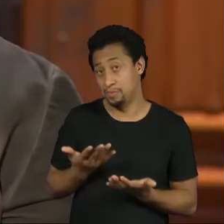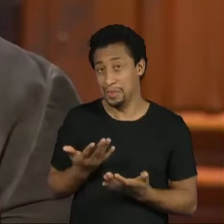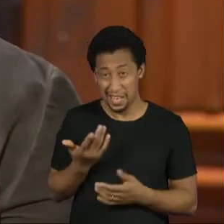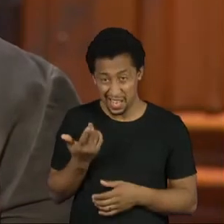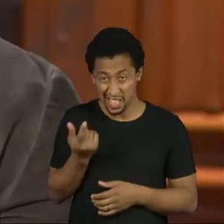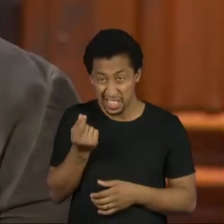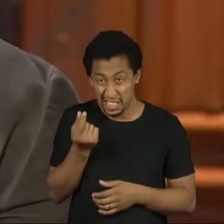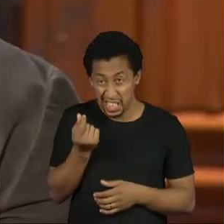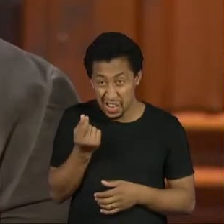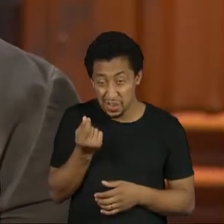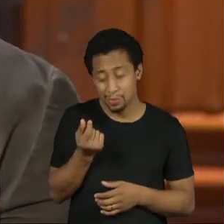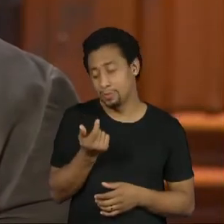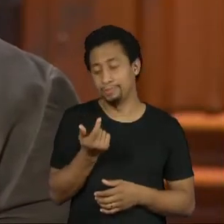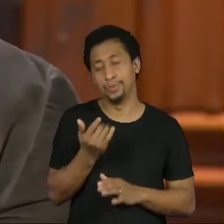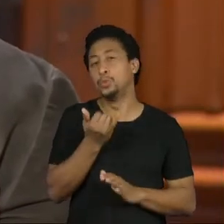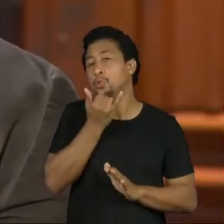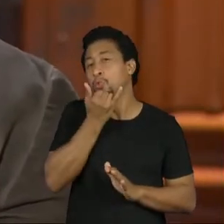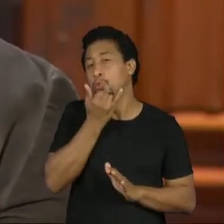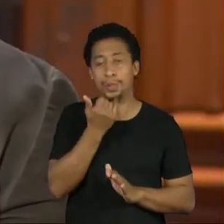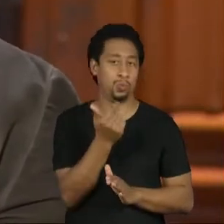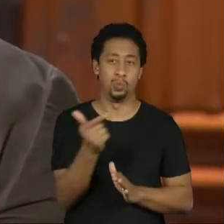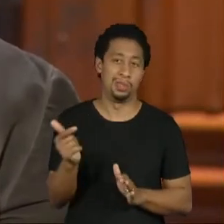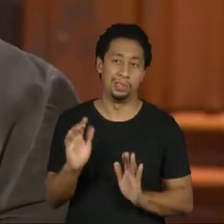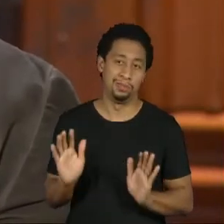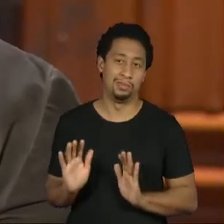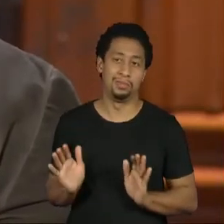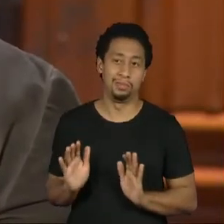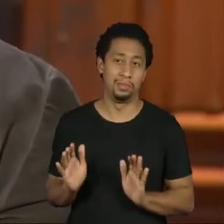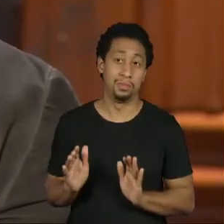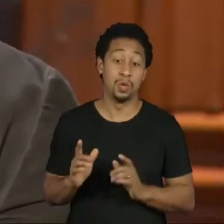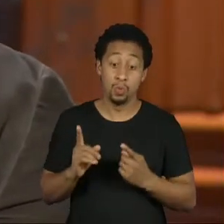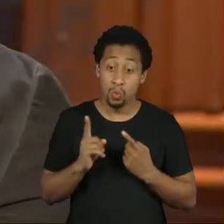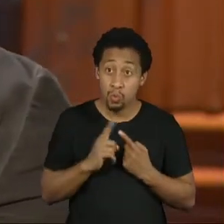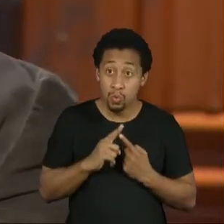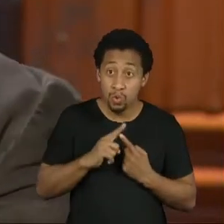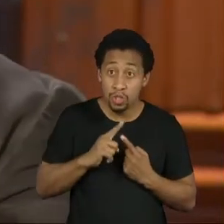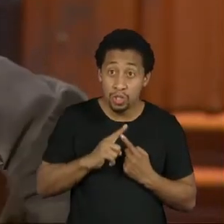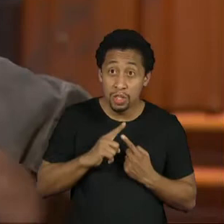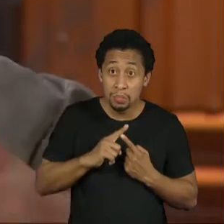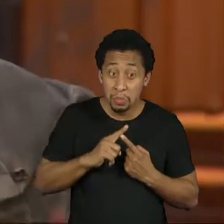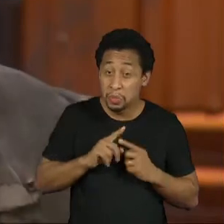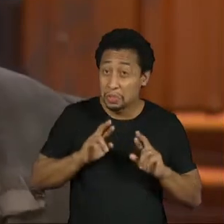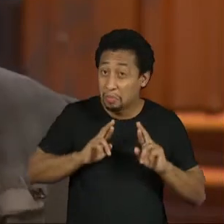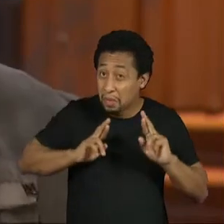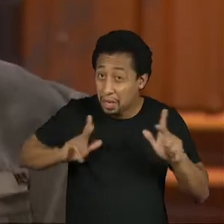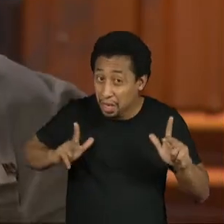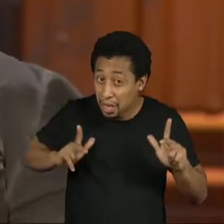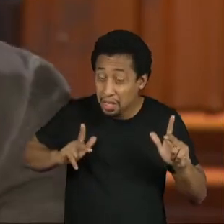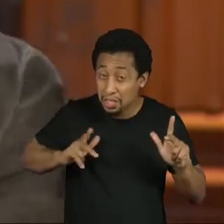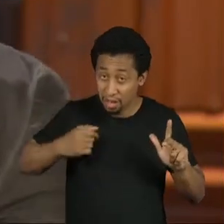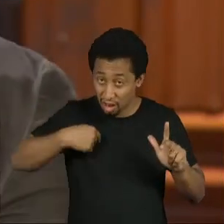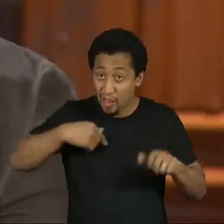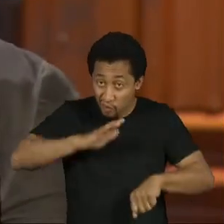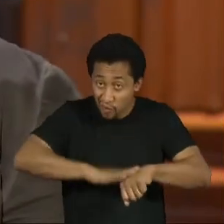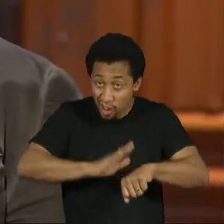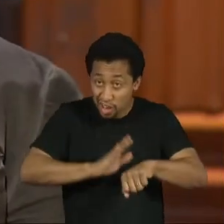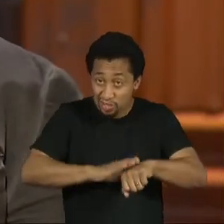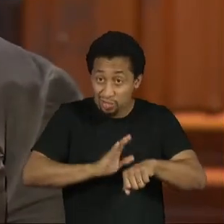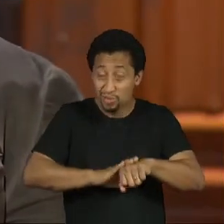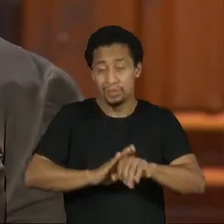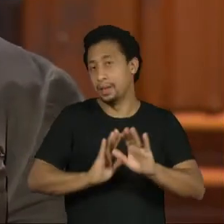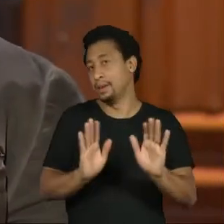vai ganhar dinheiro né ganha assim três tipos de teatro que eu faço que é totalmente comercial que